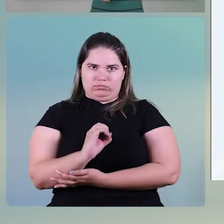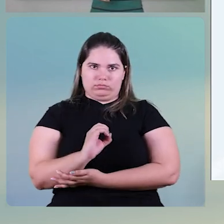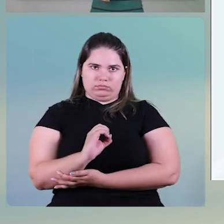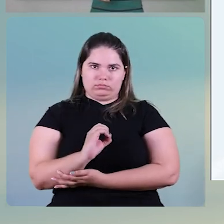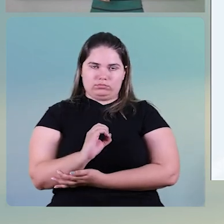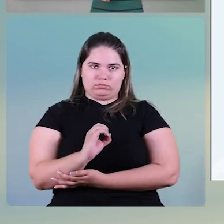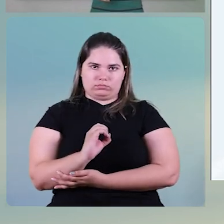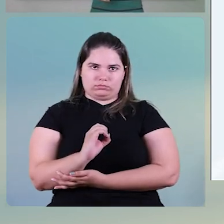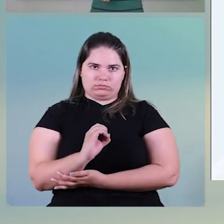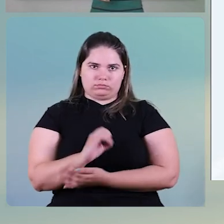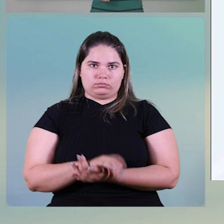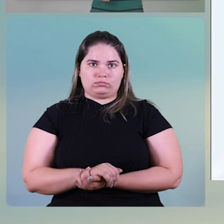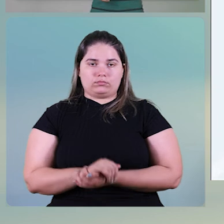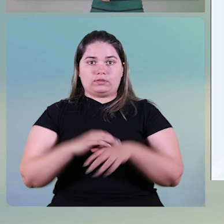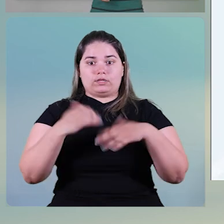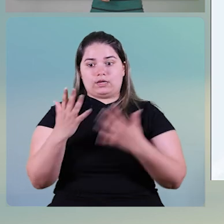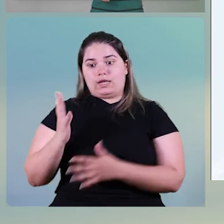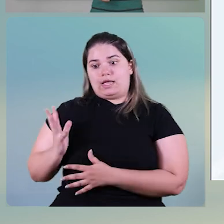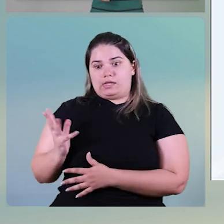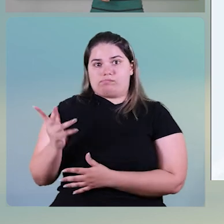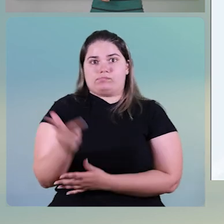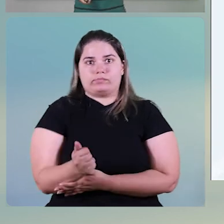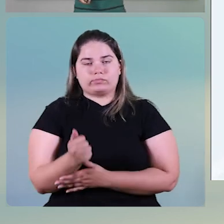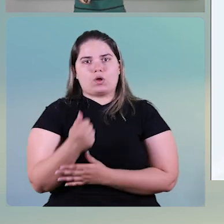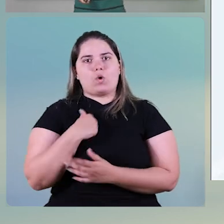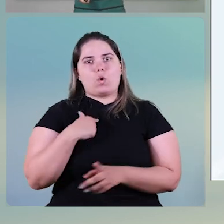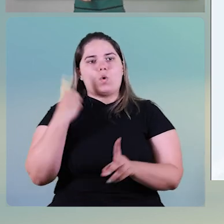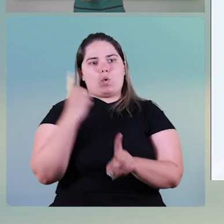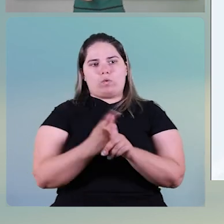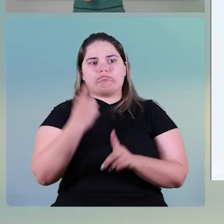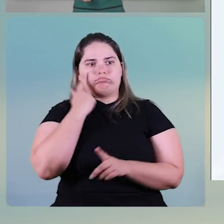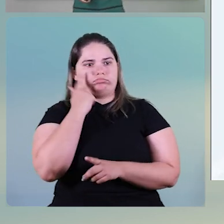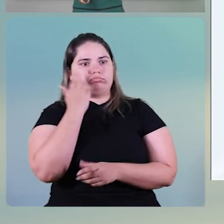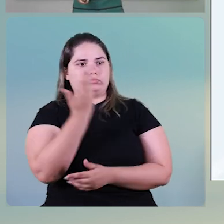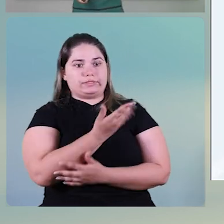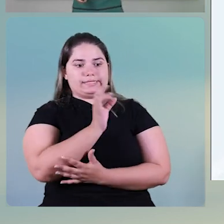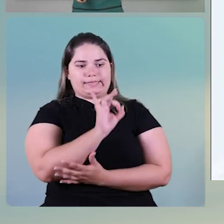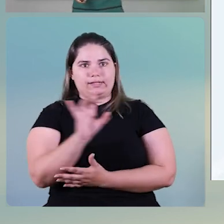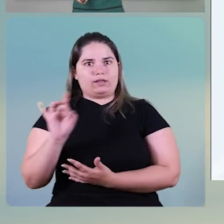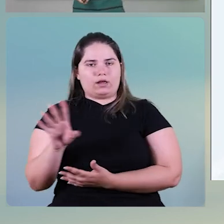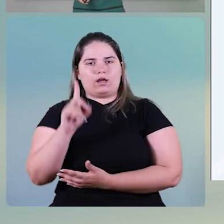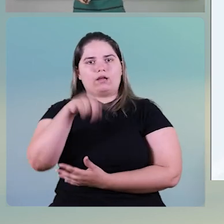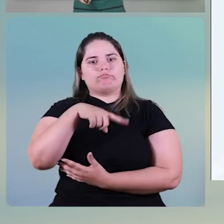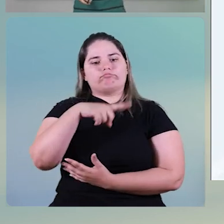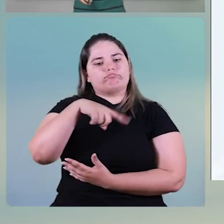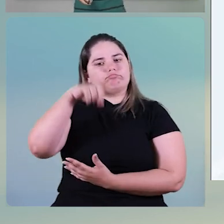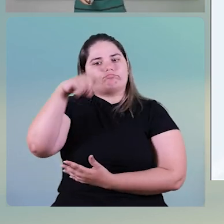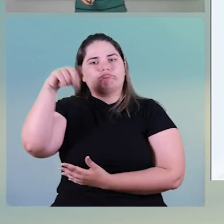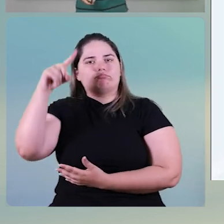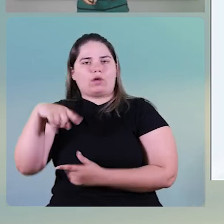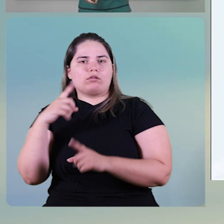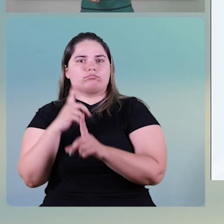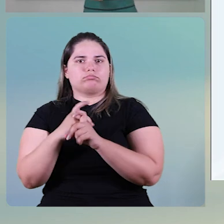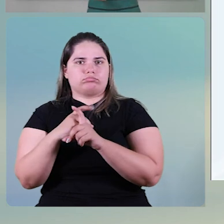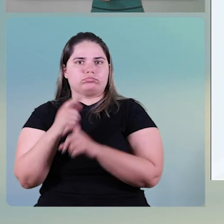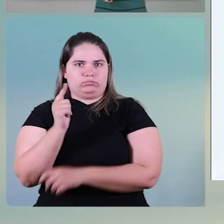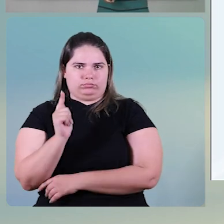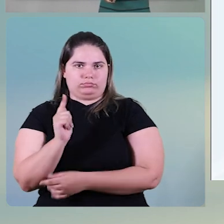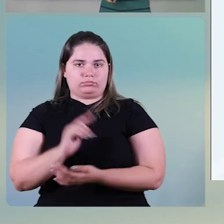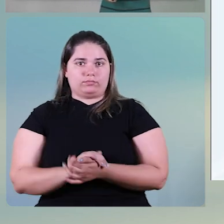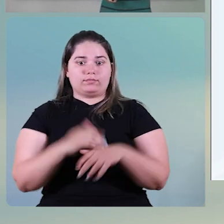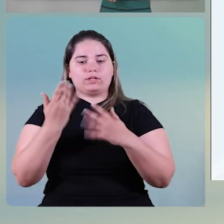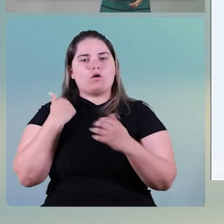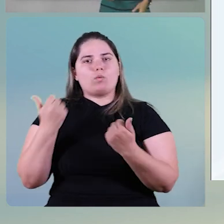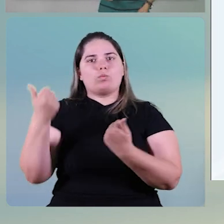vamos achar. E a aceleração nós já encontramos. A aceleração de cada carro é μ vezes g. Então nós vamos